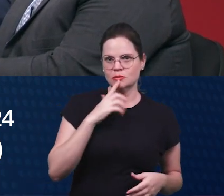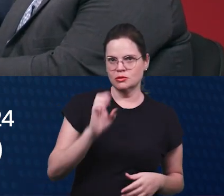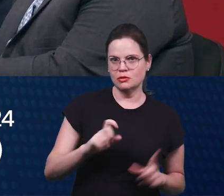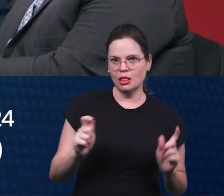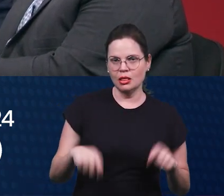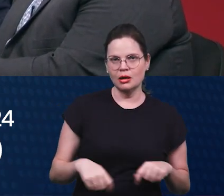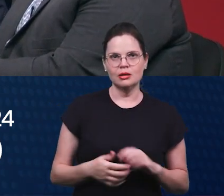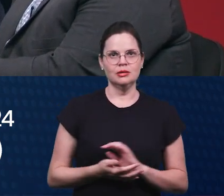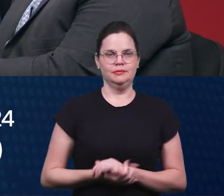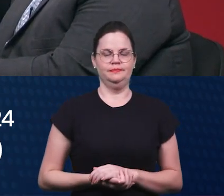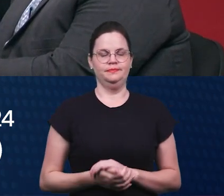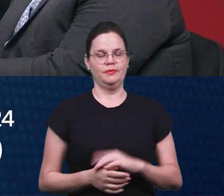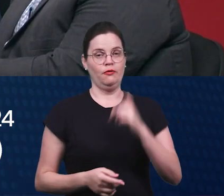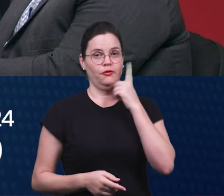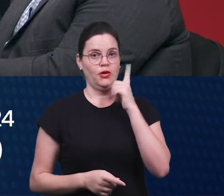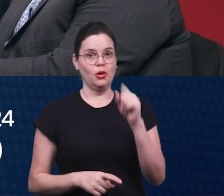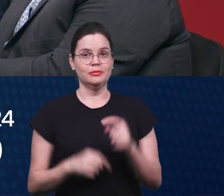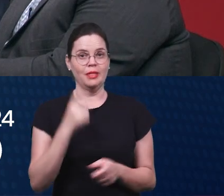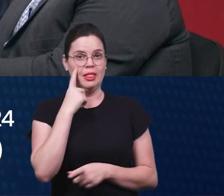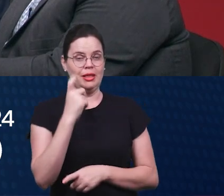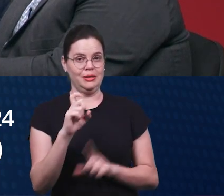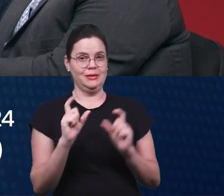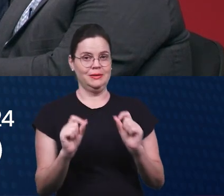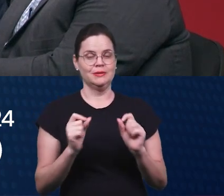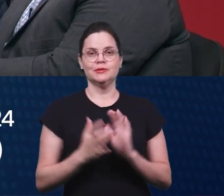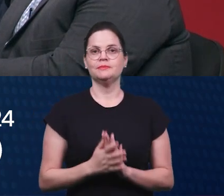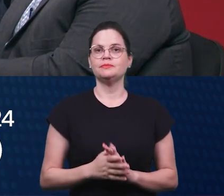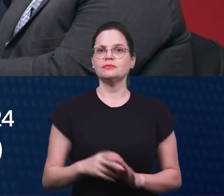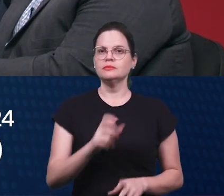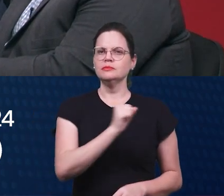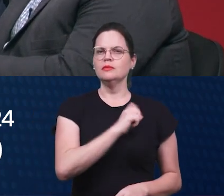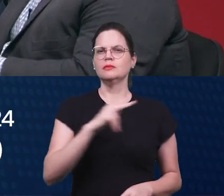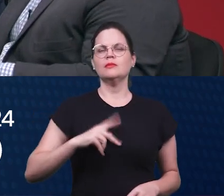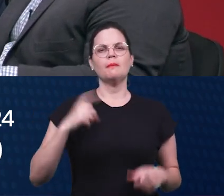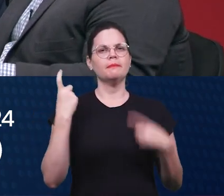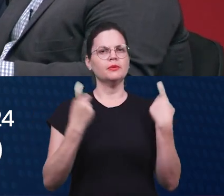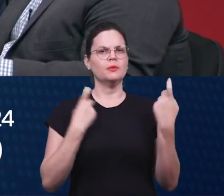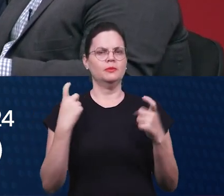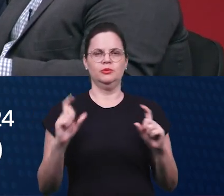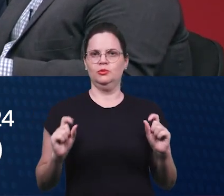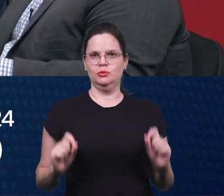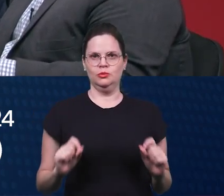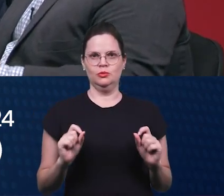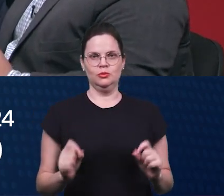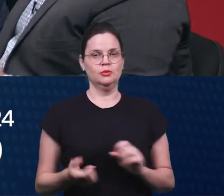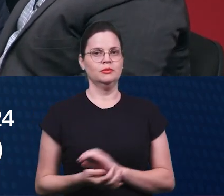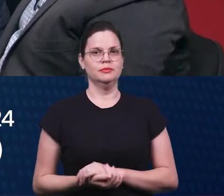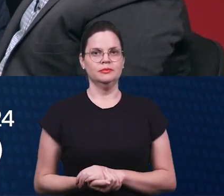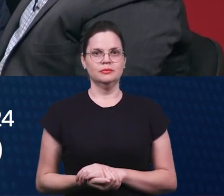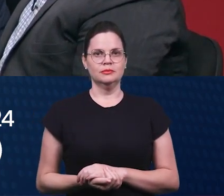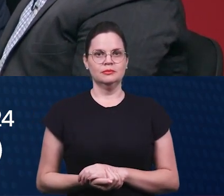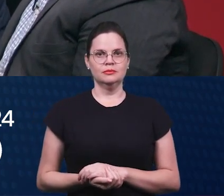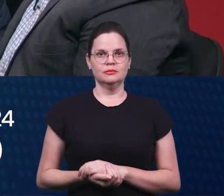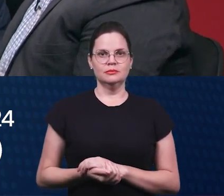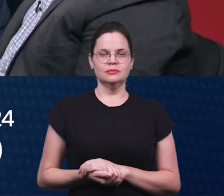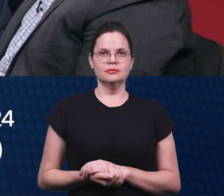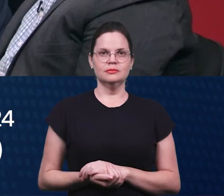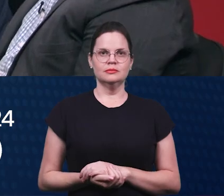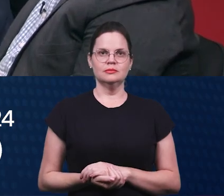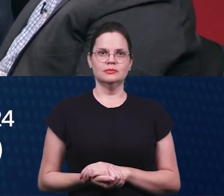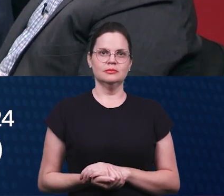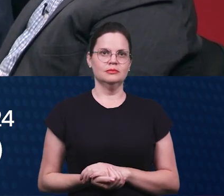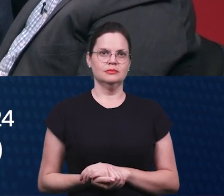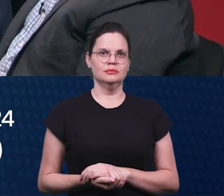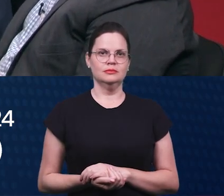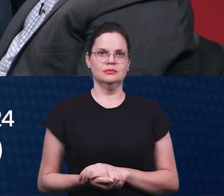aqui, o seguinte, aqui é interessante lembrar que a grande preocupação dos apóstolos era o quê? Era com, digamos assim,